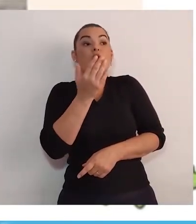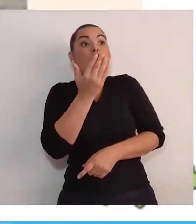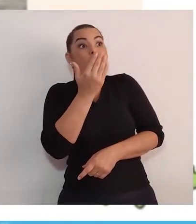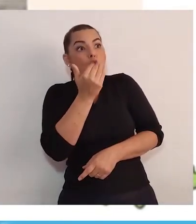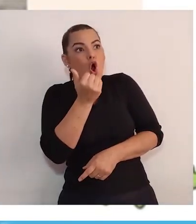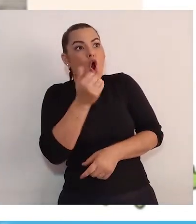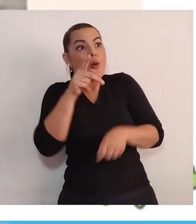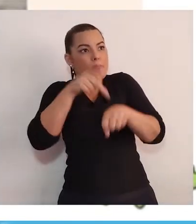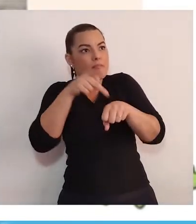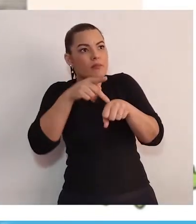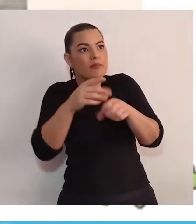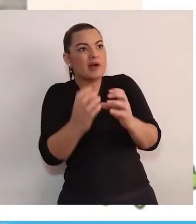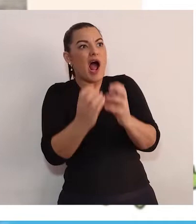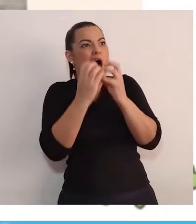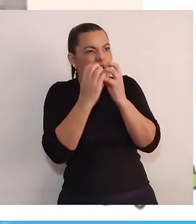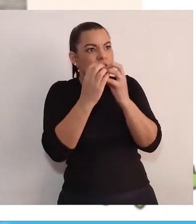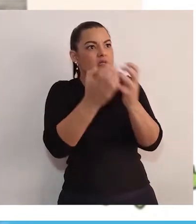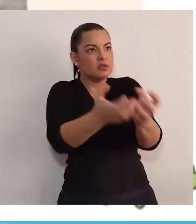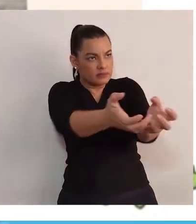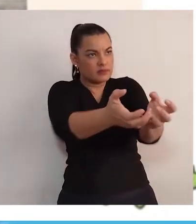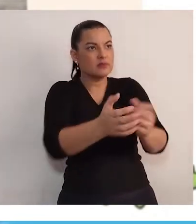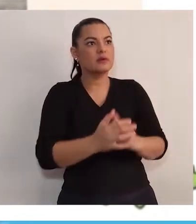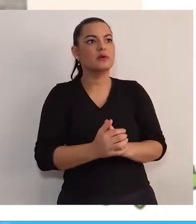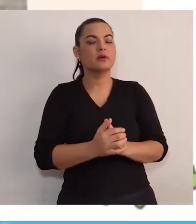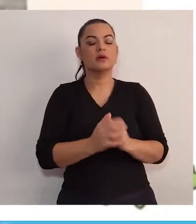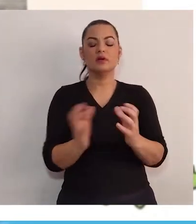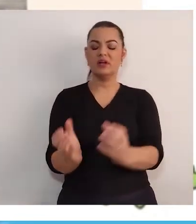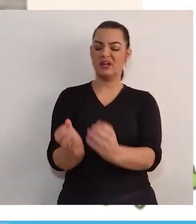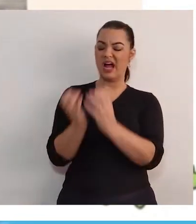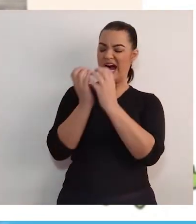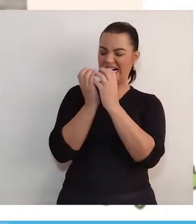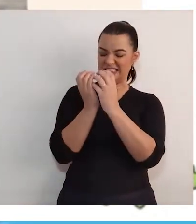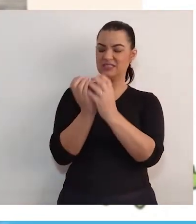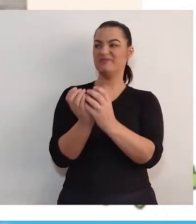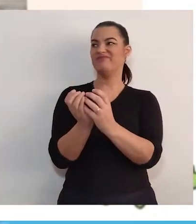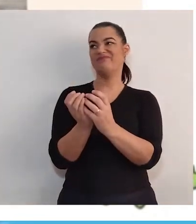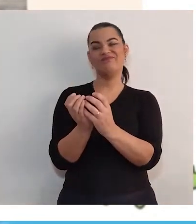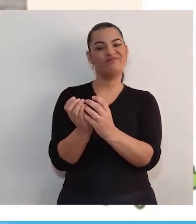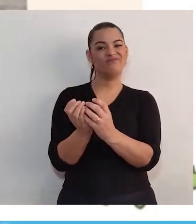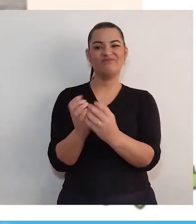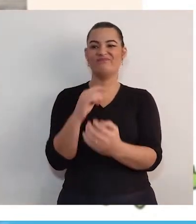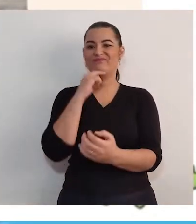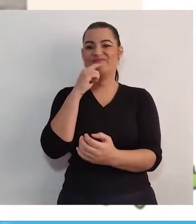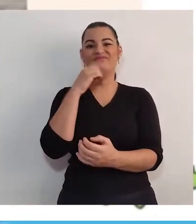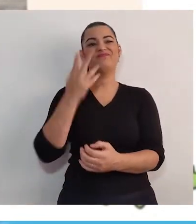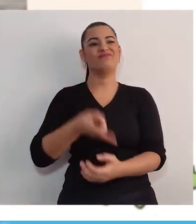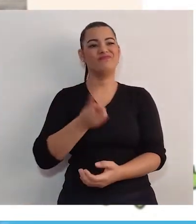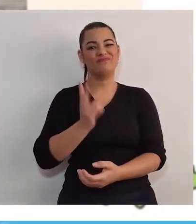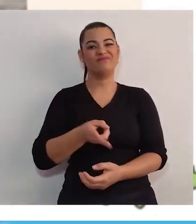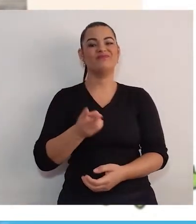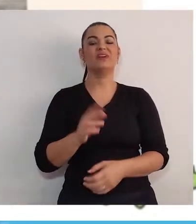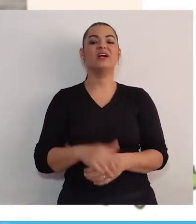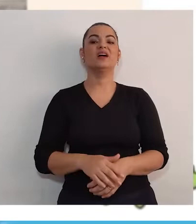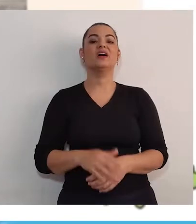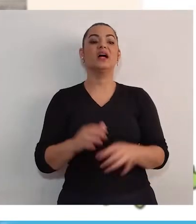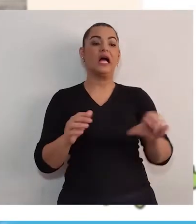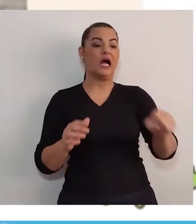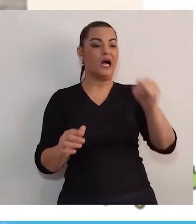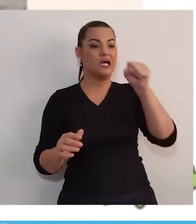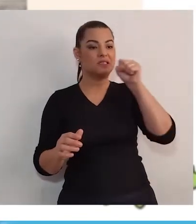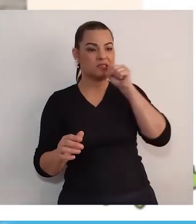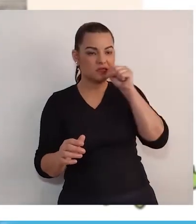esse pedregulho, mas nada resolvia. O jacaré roía a